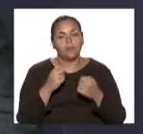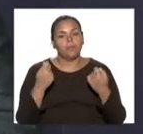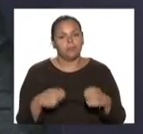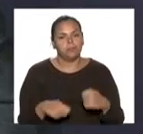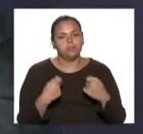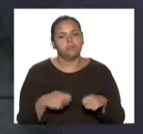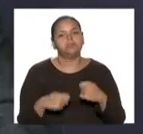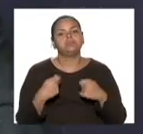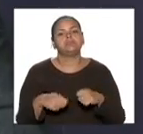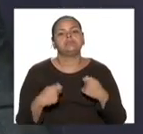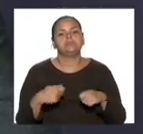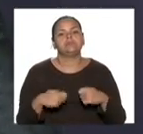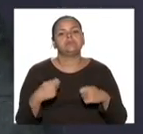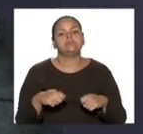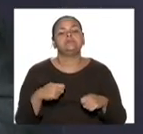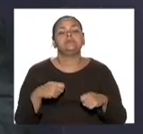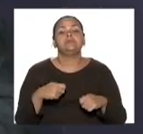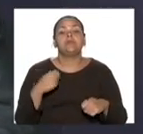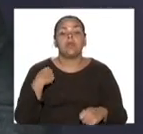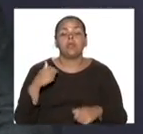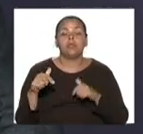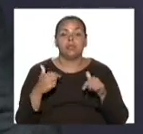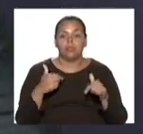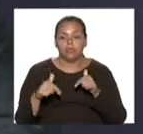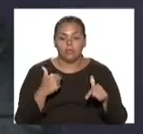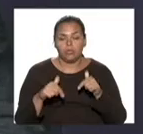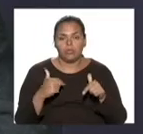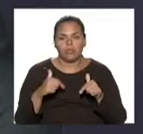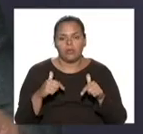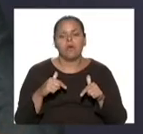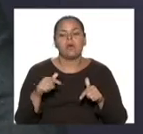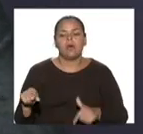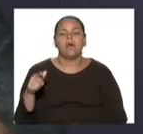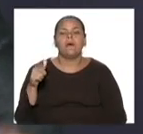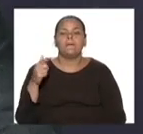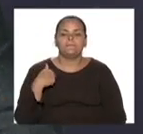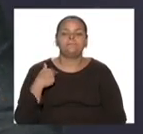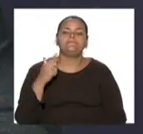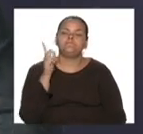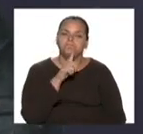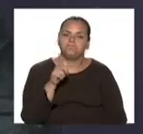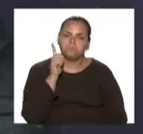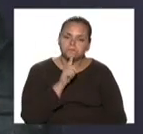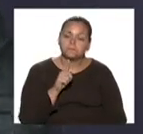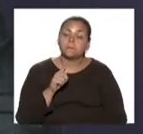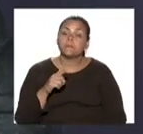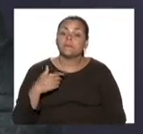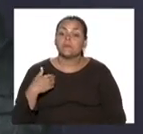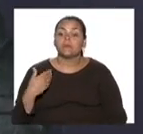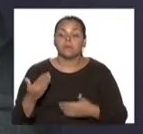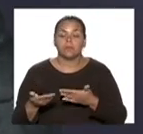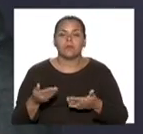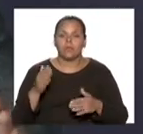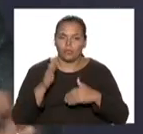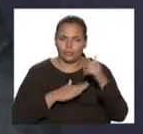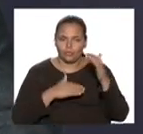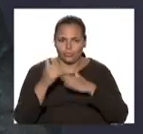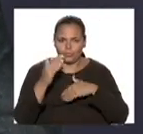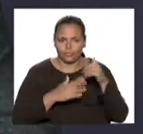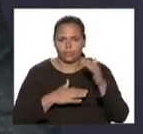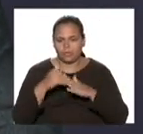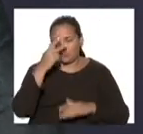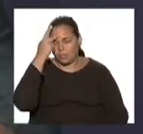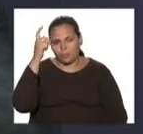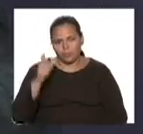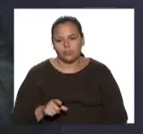fazem, precisam ter as condições de trabalho para realizar o seu trabalho, porque é a